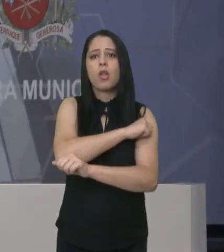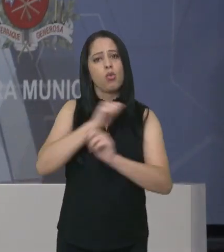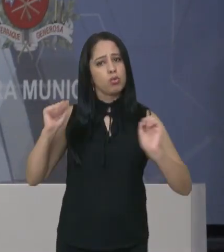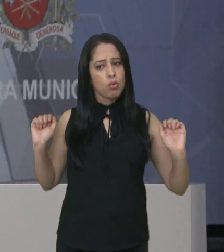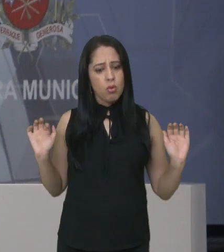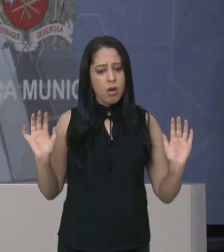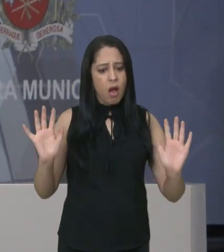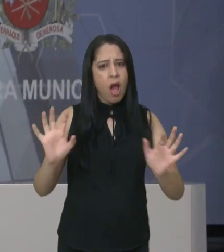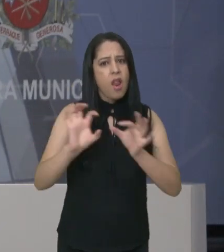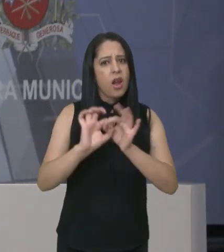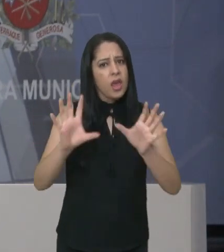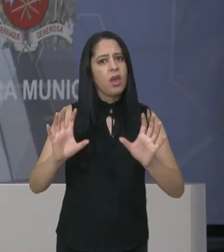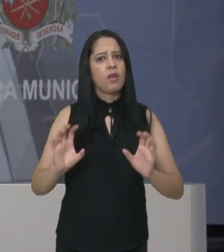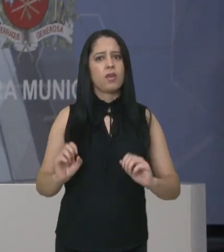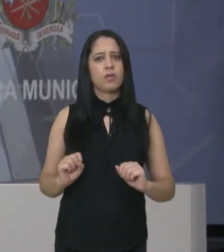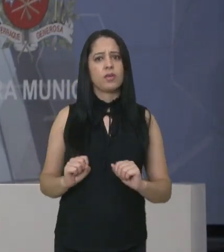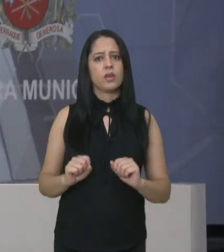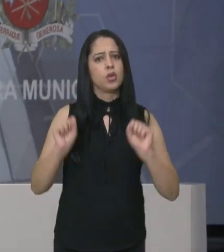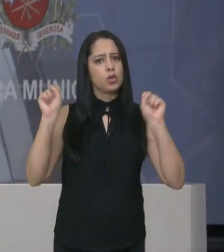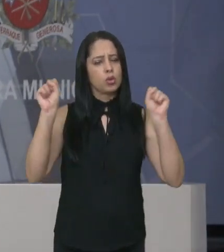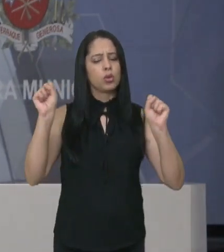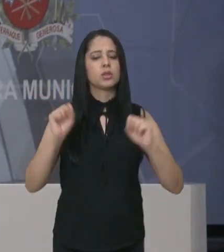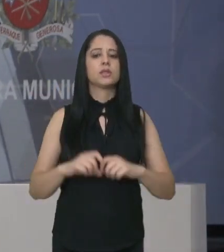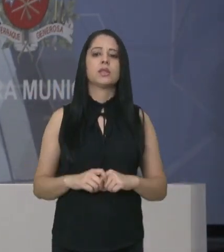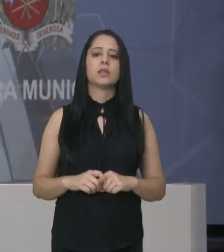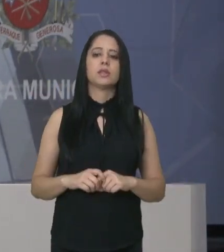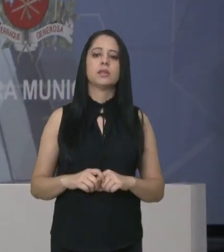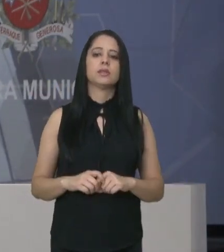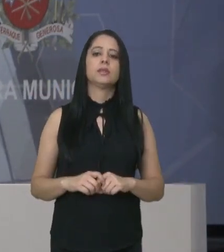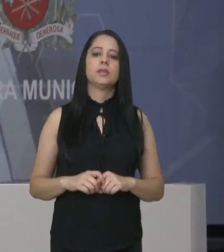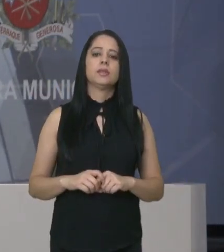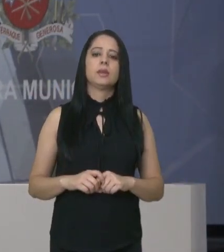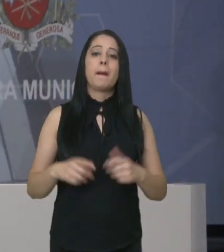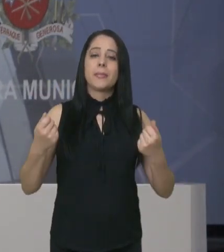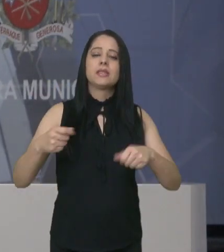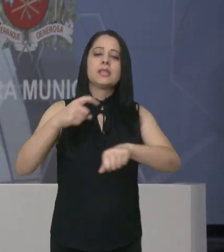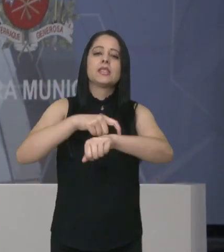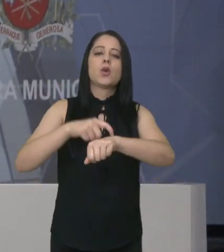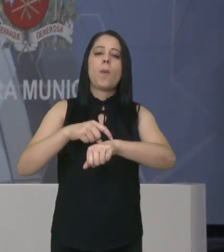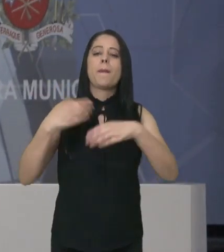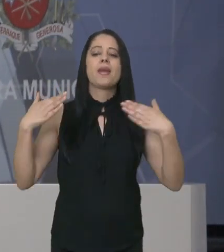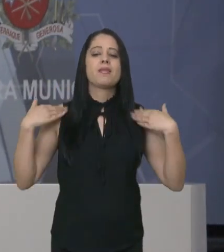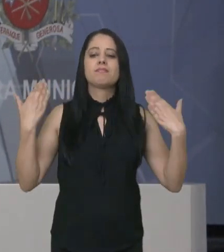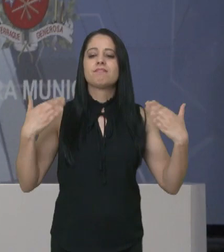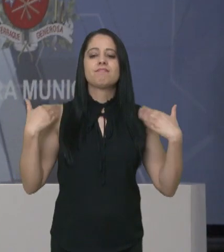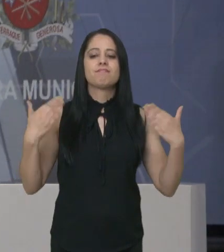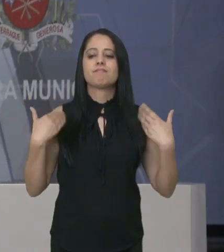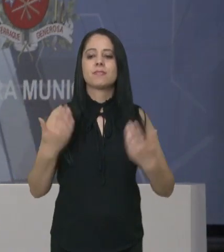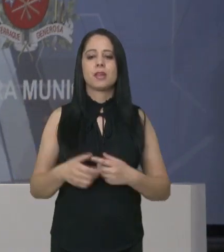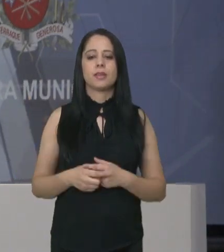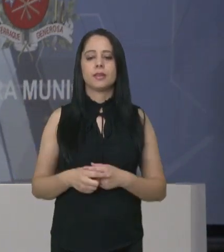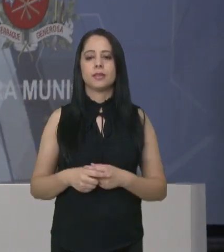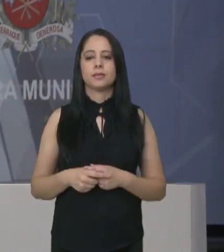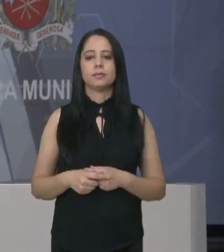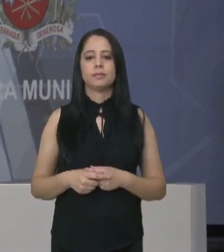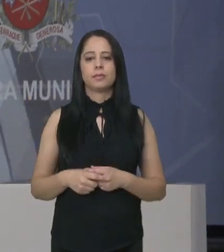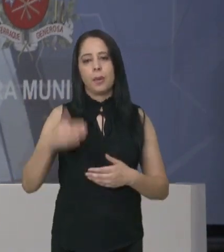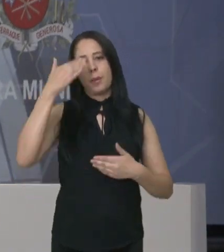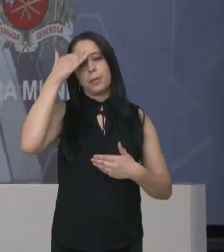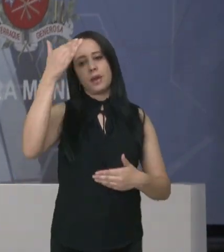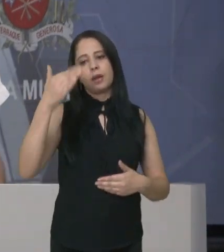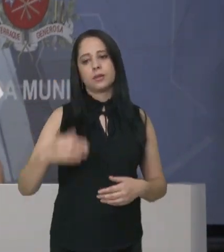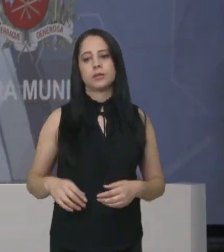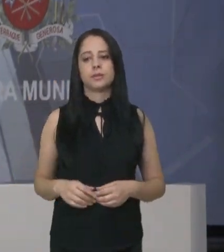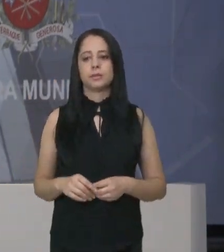o meu pedido, presidente, para que a gente possa proporcionar esse momento de alegria para os nossos alunos da rede municipal. Obrigado,